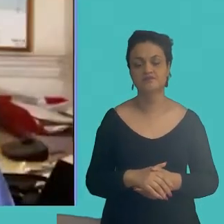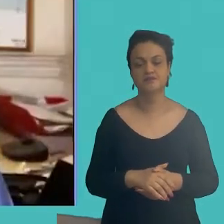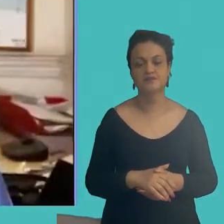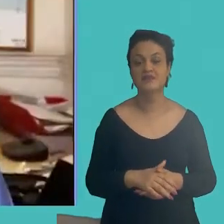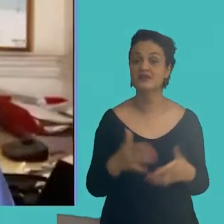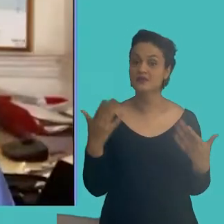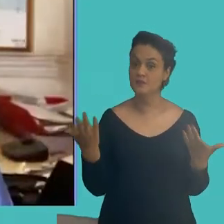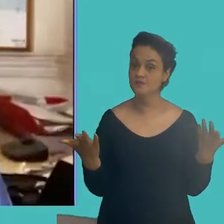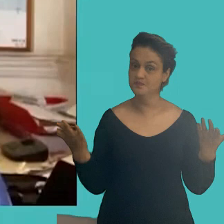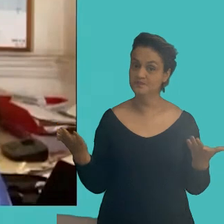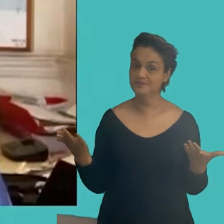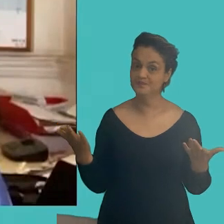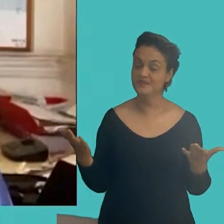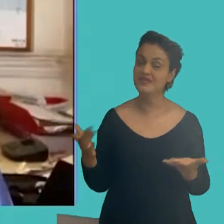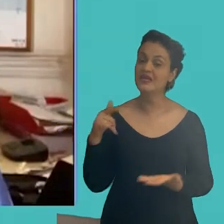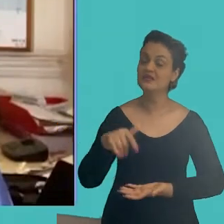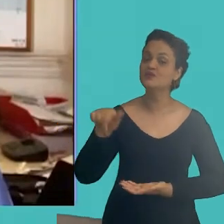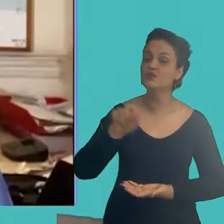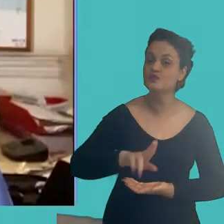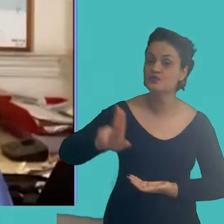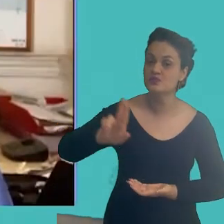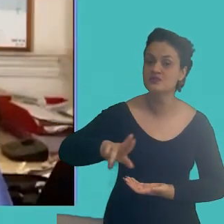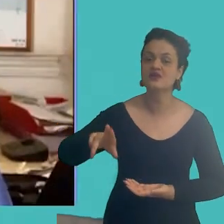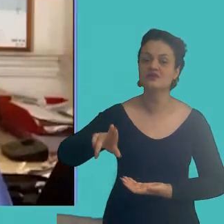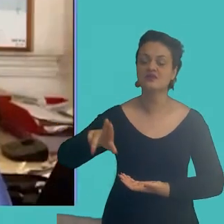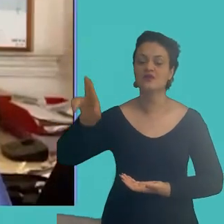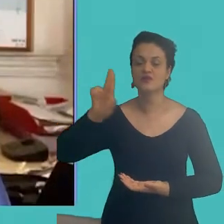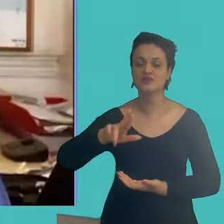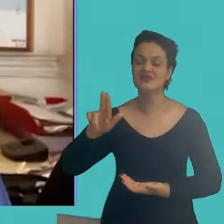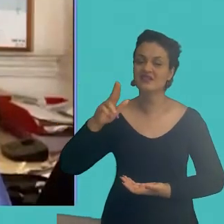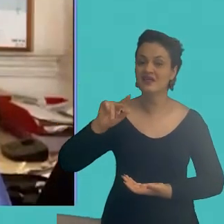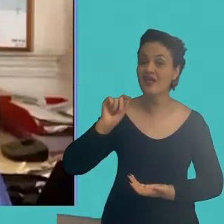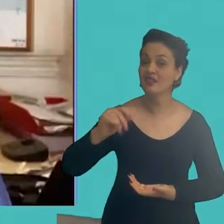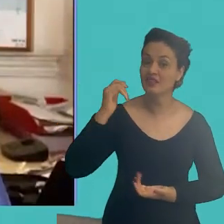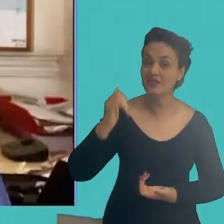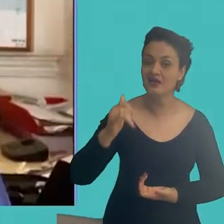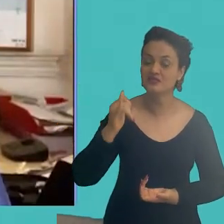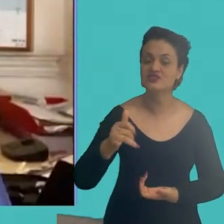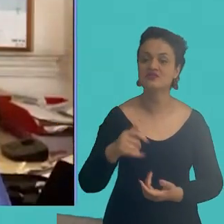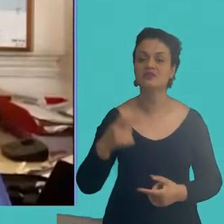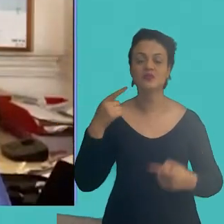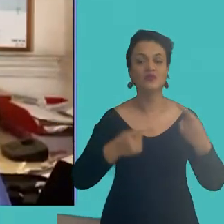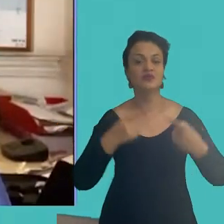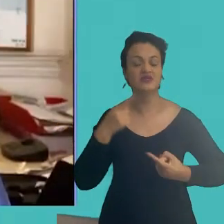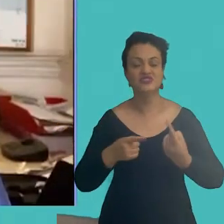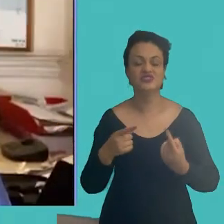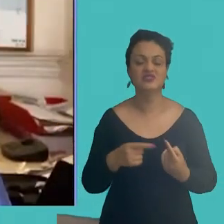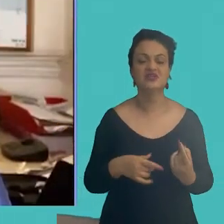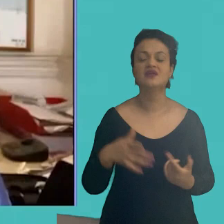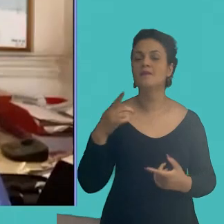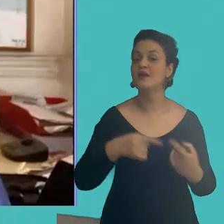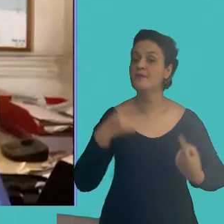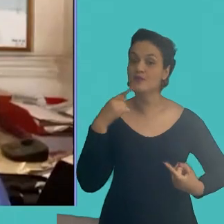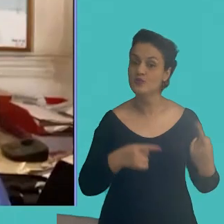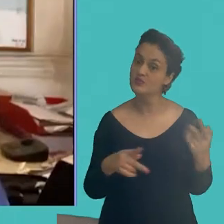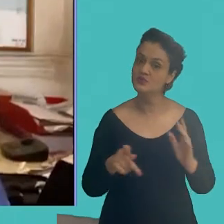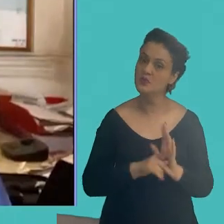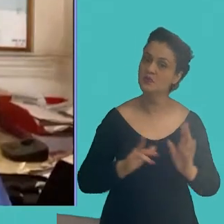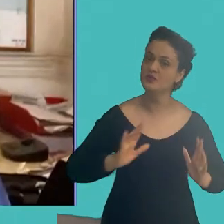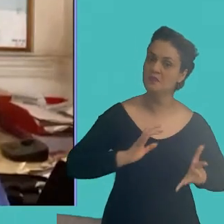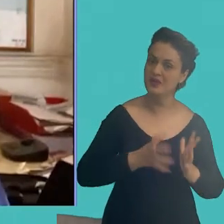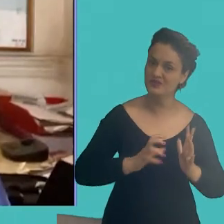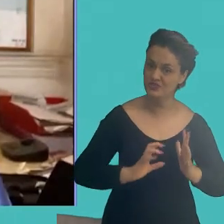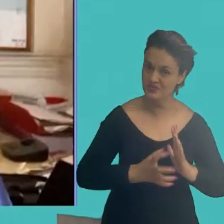o uso da narrativa política como instrumento político partidário. É